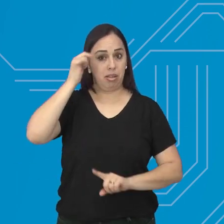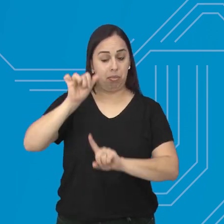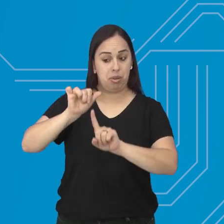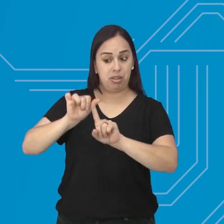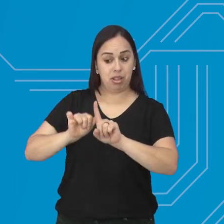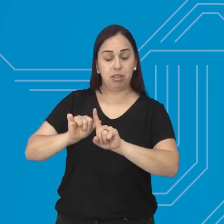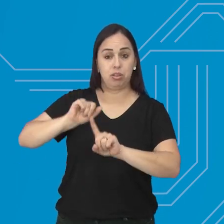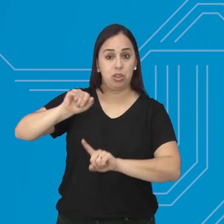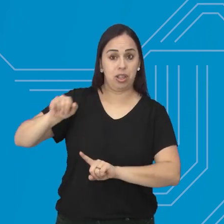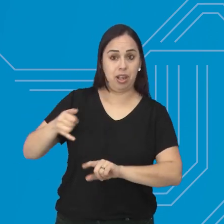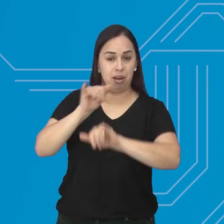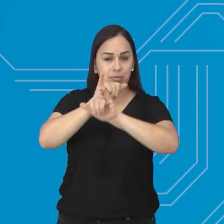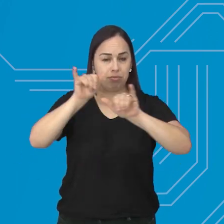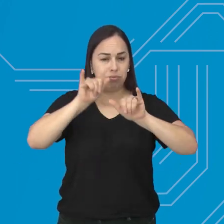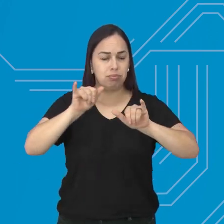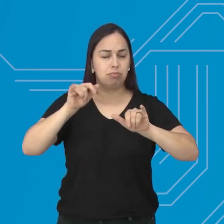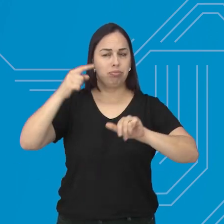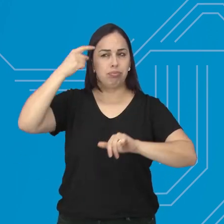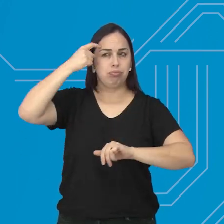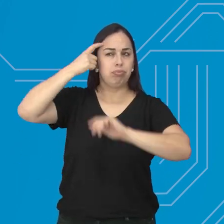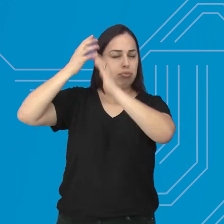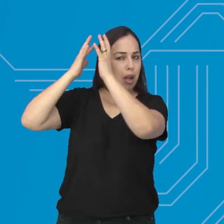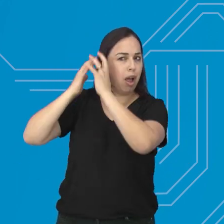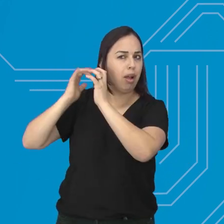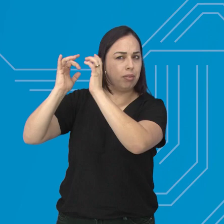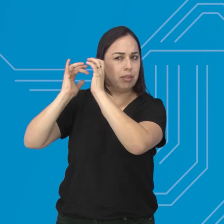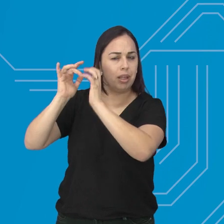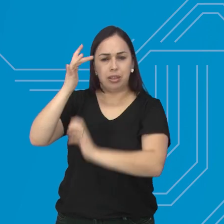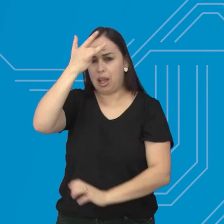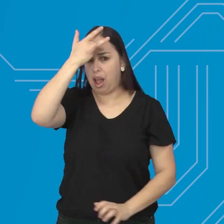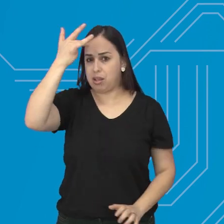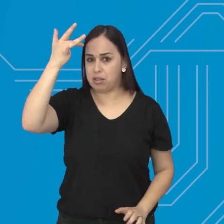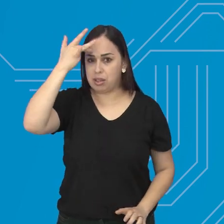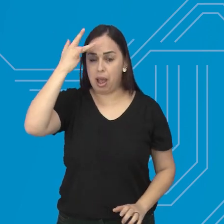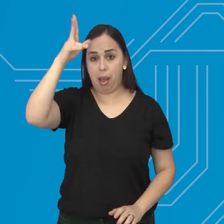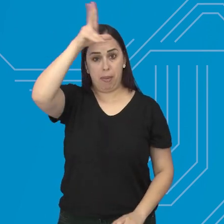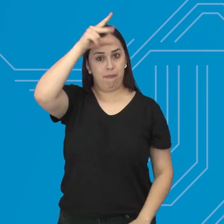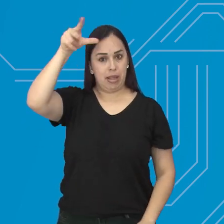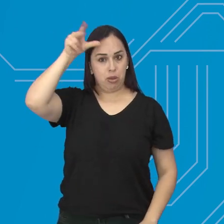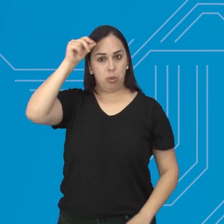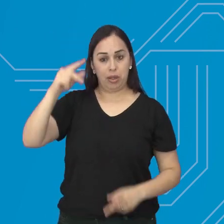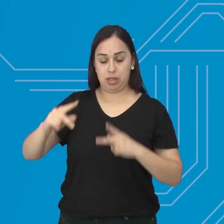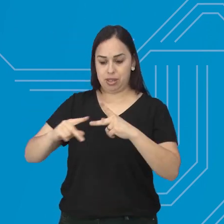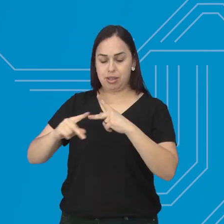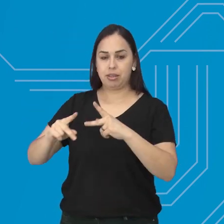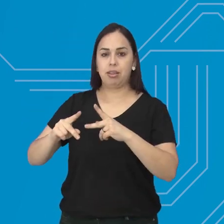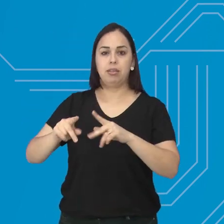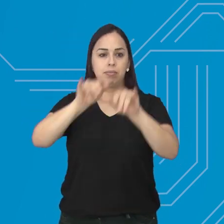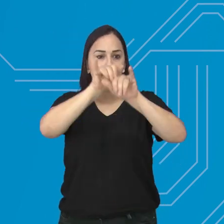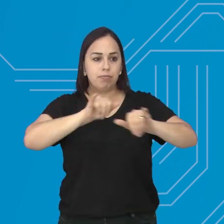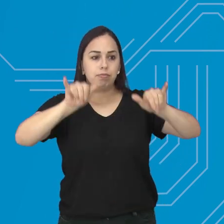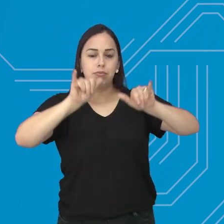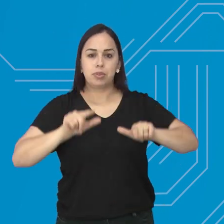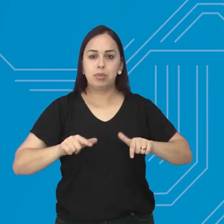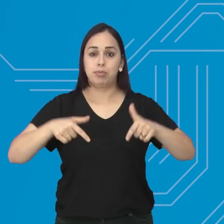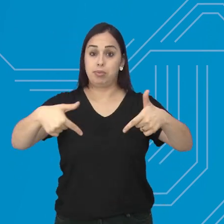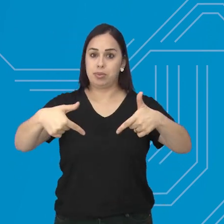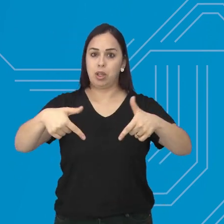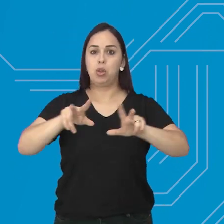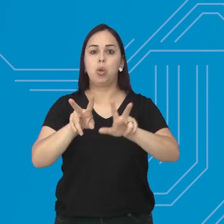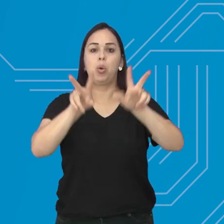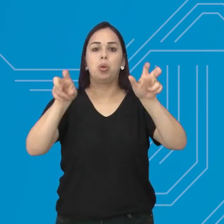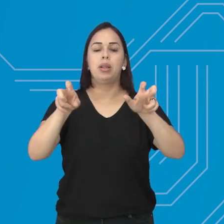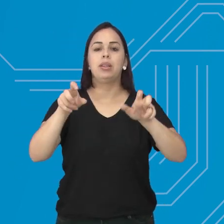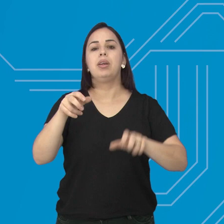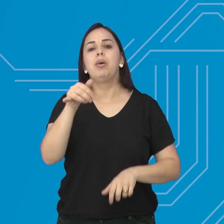a campanha Janeiro Branco traz reflexões sobre a saúde mental. A Prefeitura de São José dos Campos está promovendo algumas